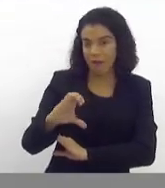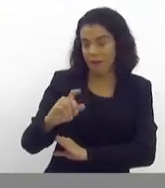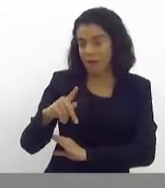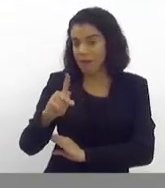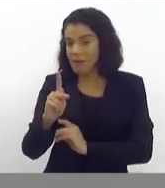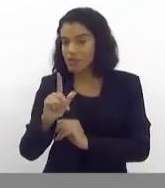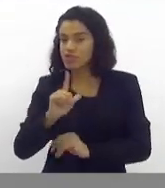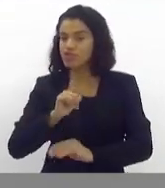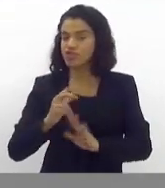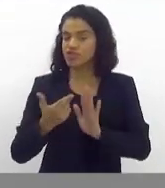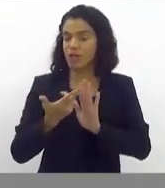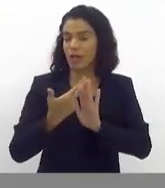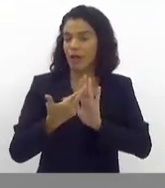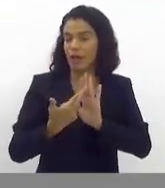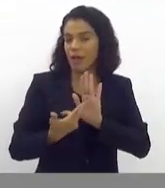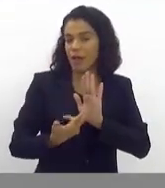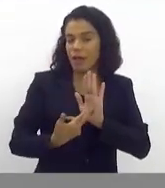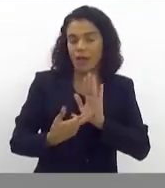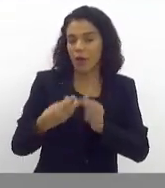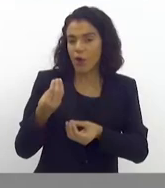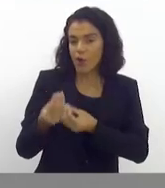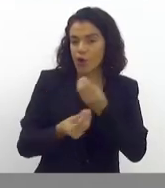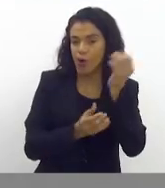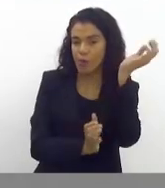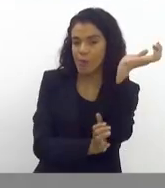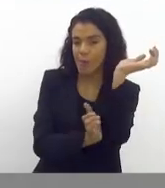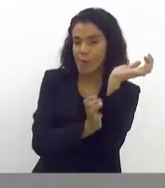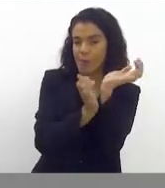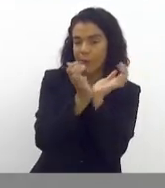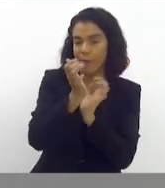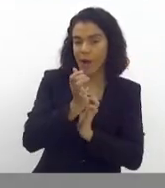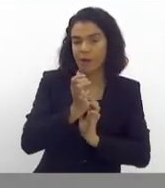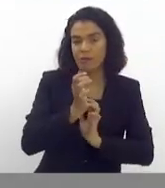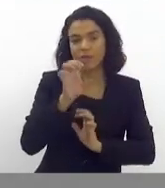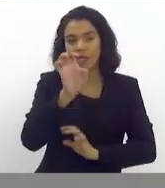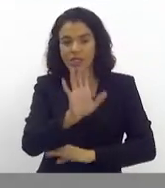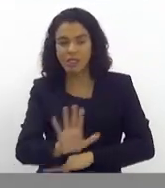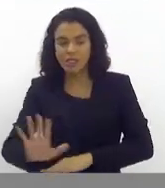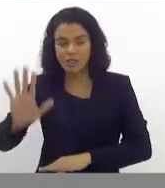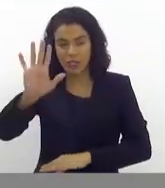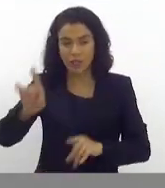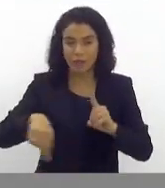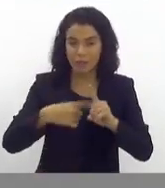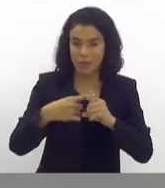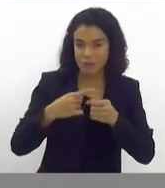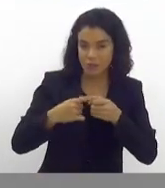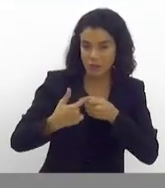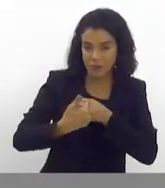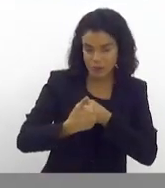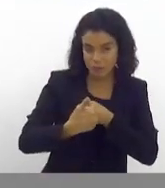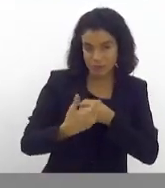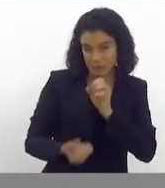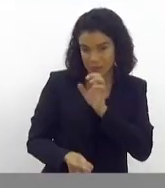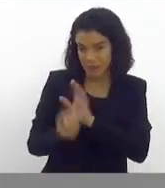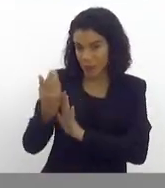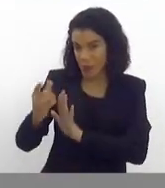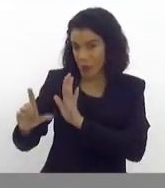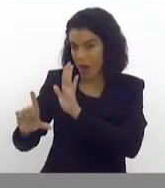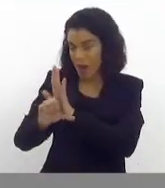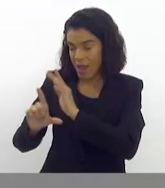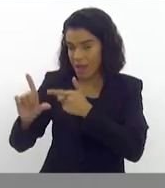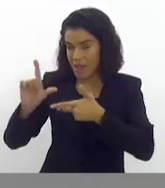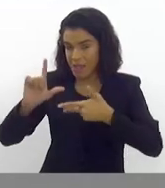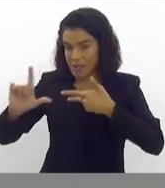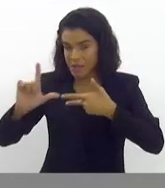um regramento de como isso chegaria em estados e municípios. Ocorre que, para a gente criar uma legislação aqui, ela tem que ter